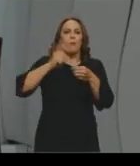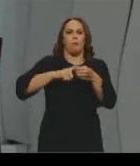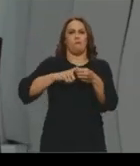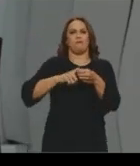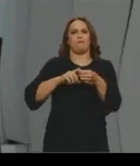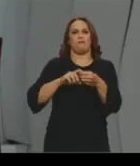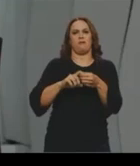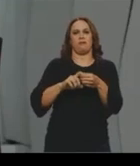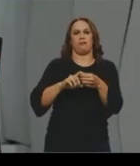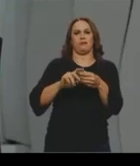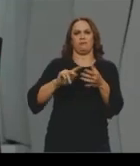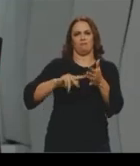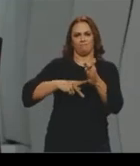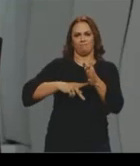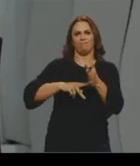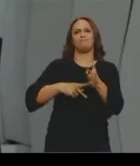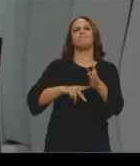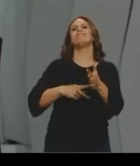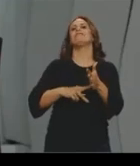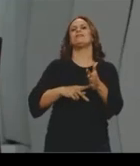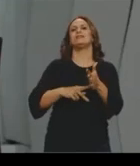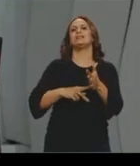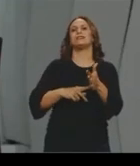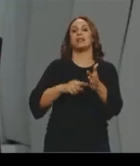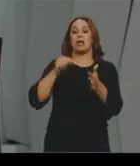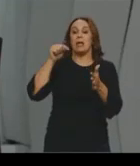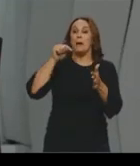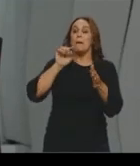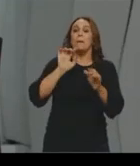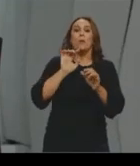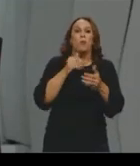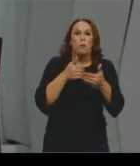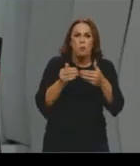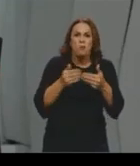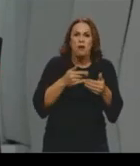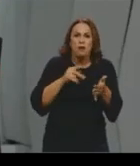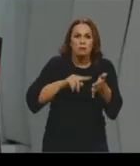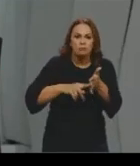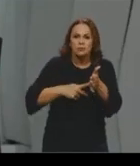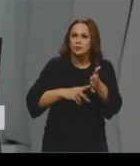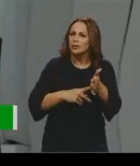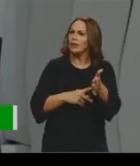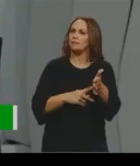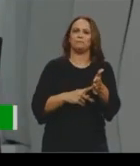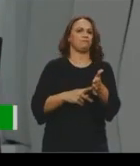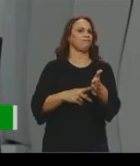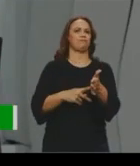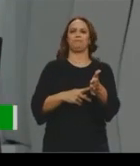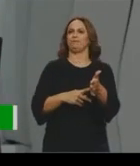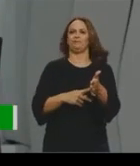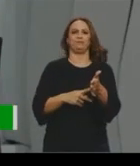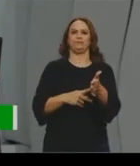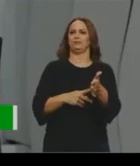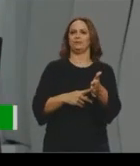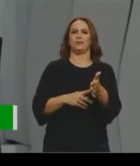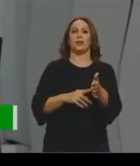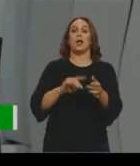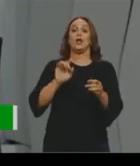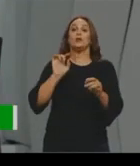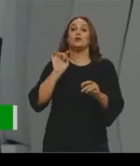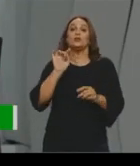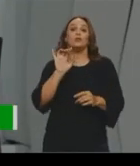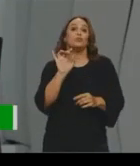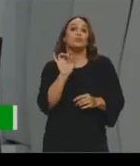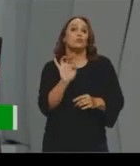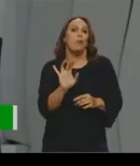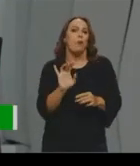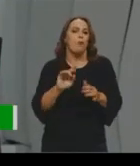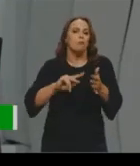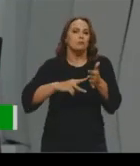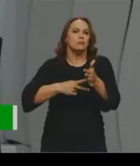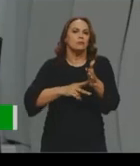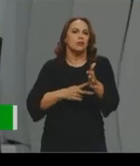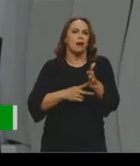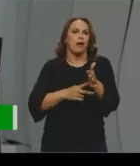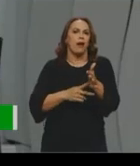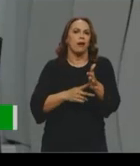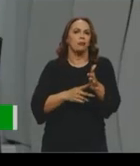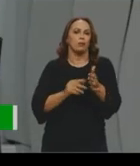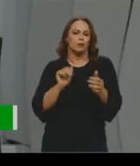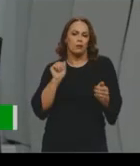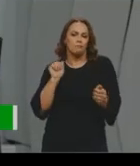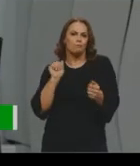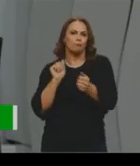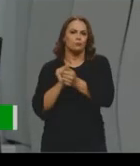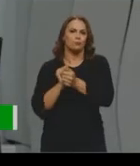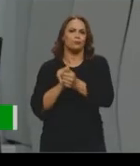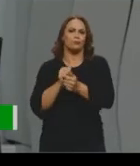sindicatos, né, que fossem tidos como legais, no sentido de que aqueles que fossem aceitos pelo governo. E aí a gente via essa